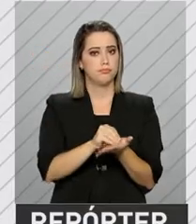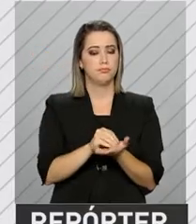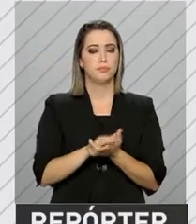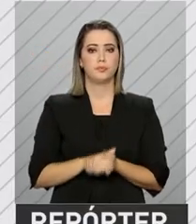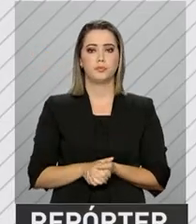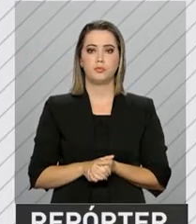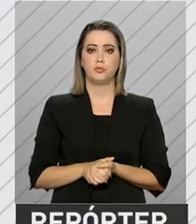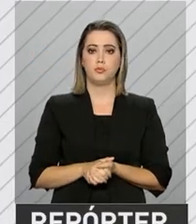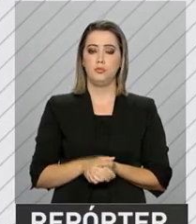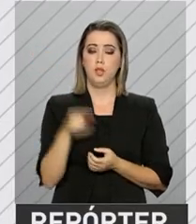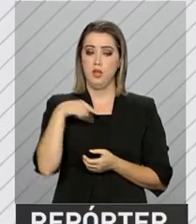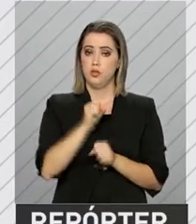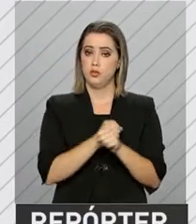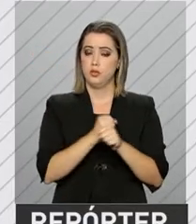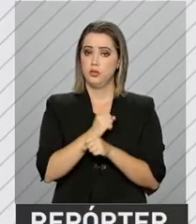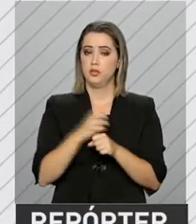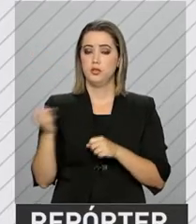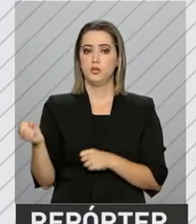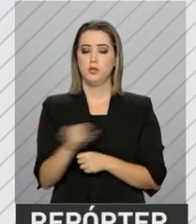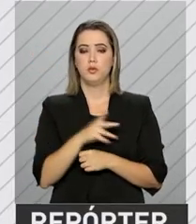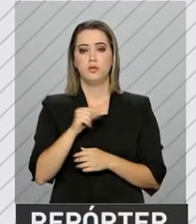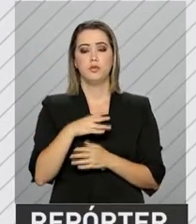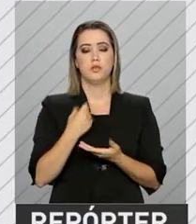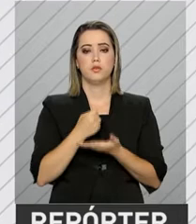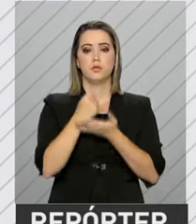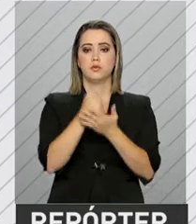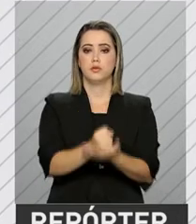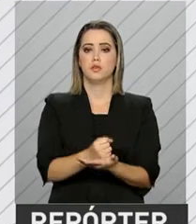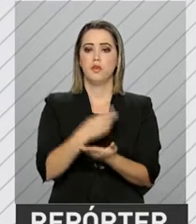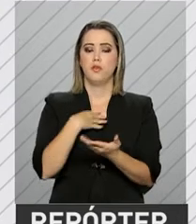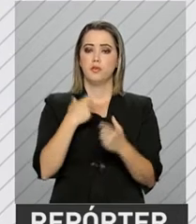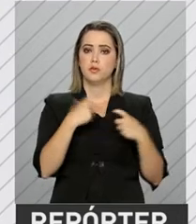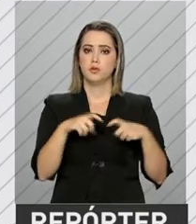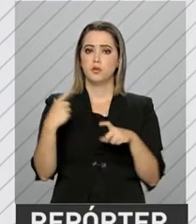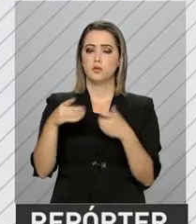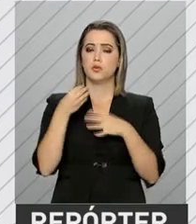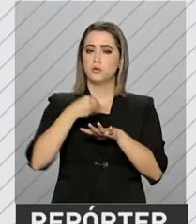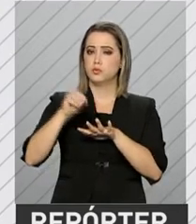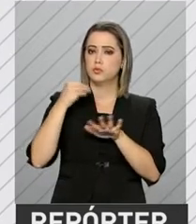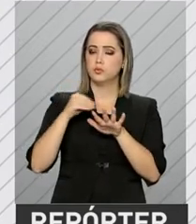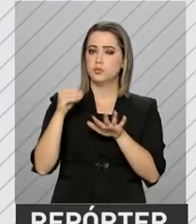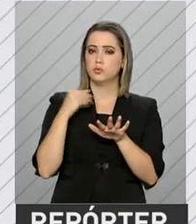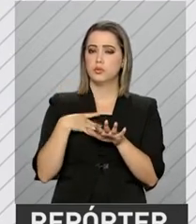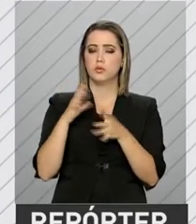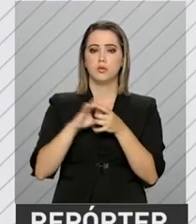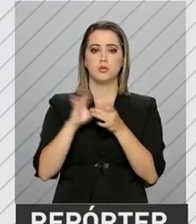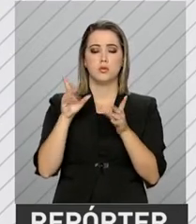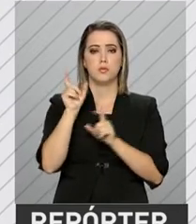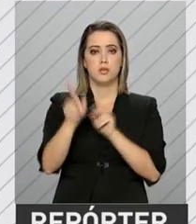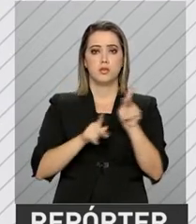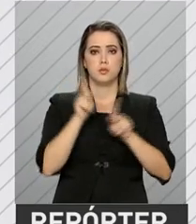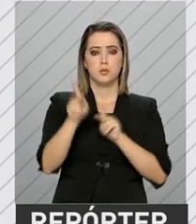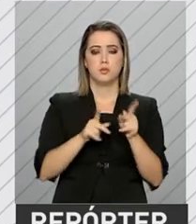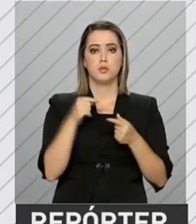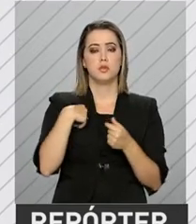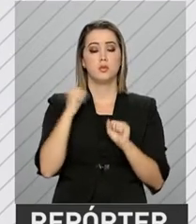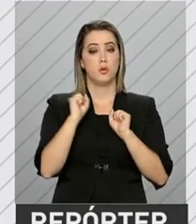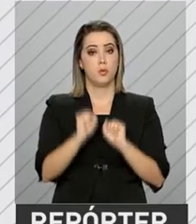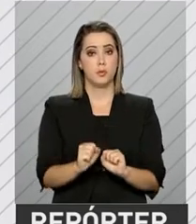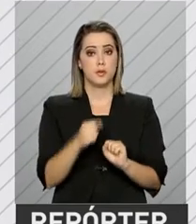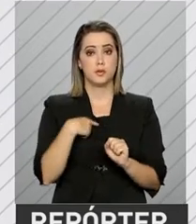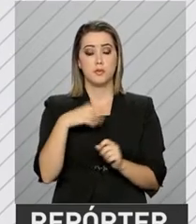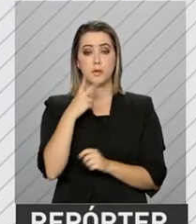este ano o aplicativo tem novidades e vai oferecer uma seção de notícias com acesso liberado ao público o que permite